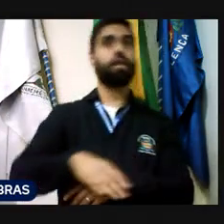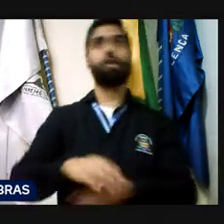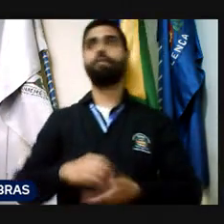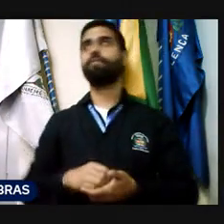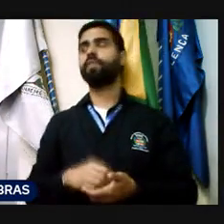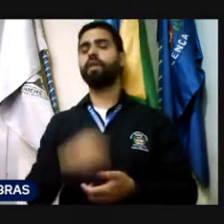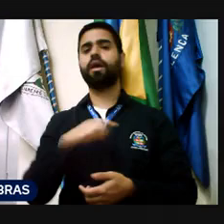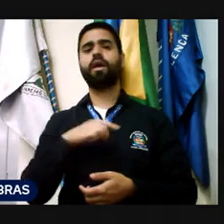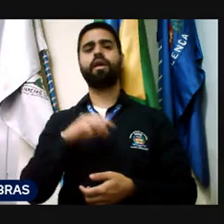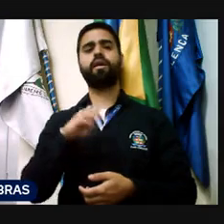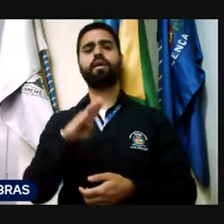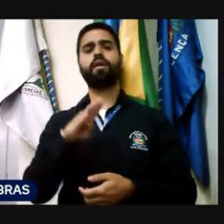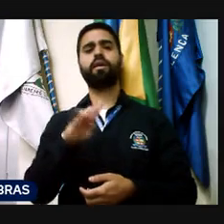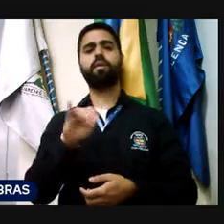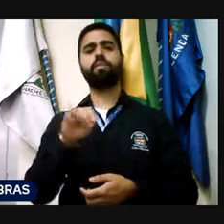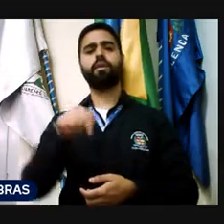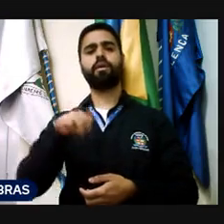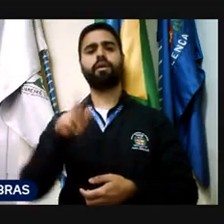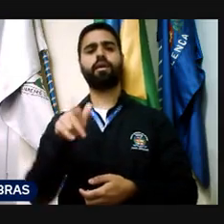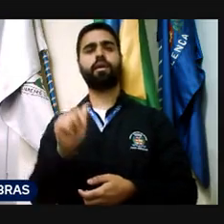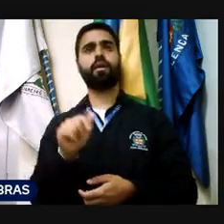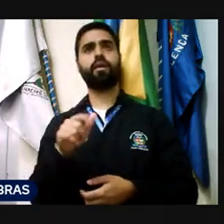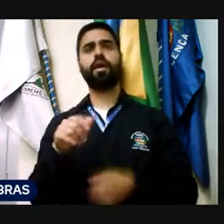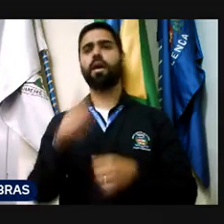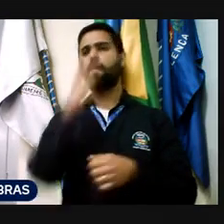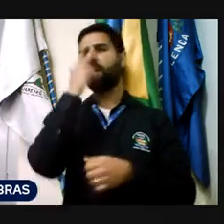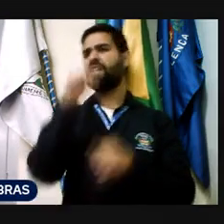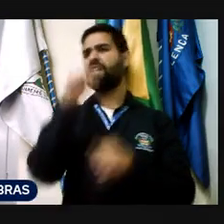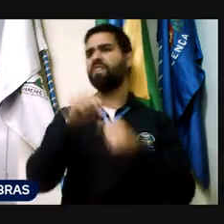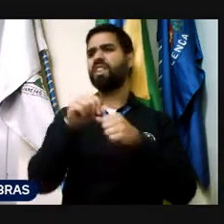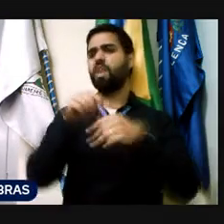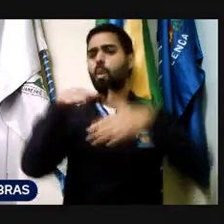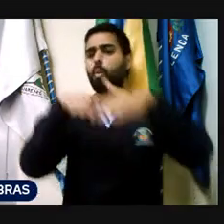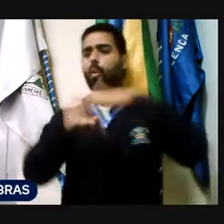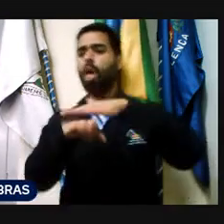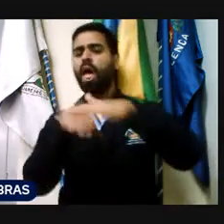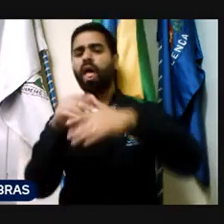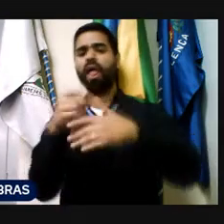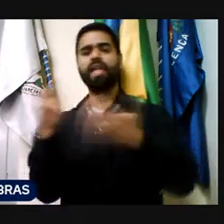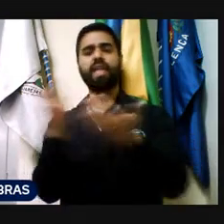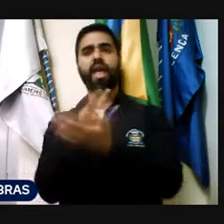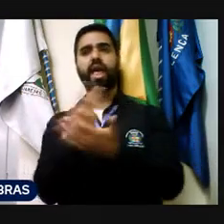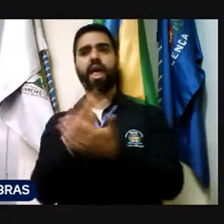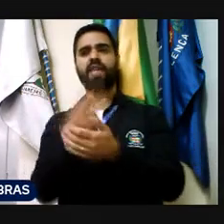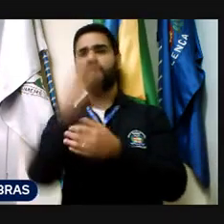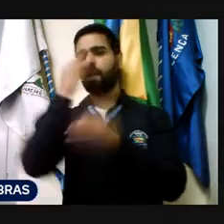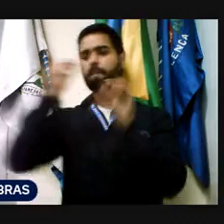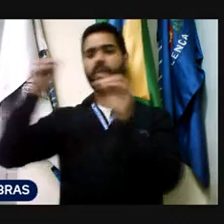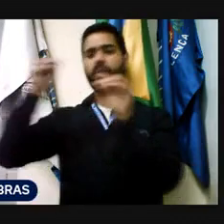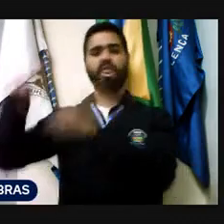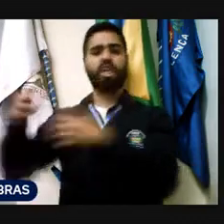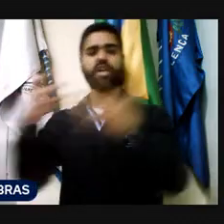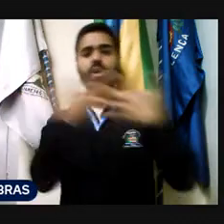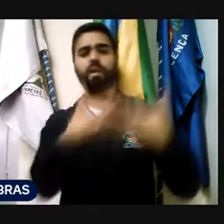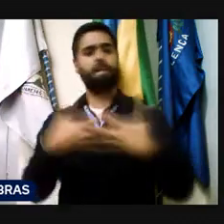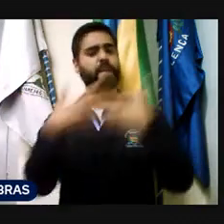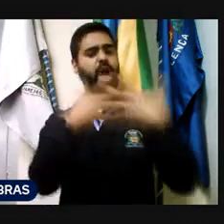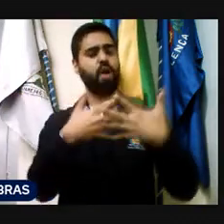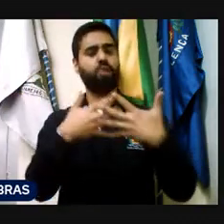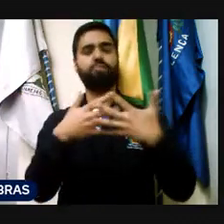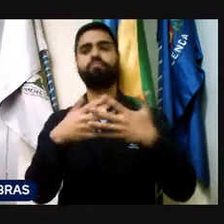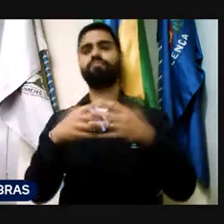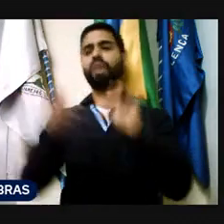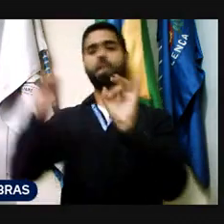Biquinha com aquele construção de garagem irregular, abandono de caminhão, abandono